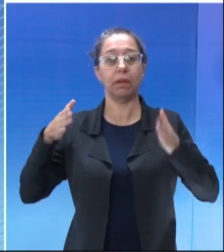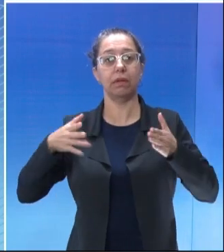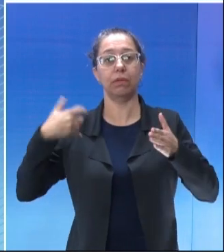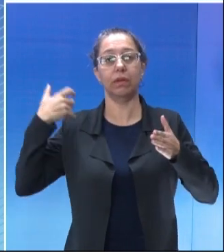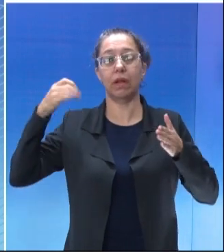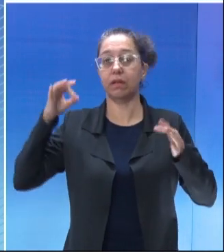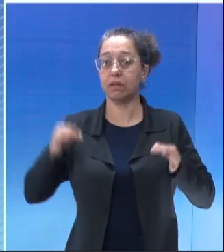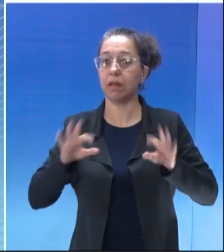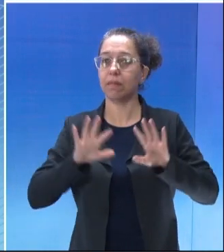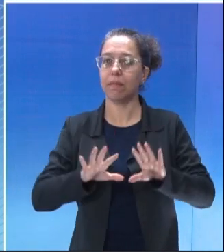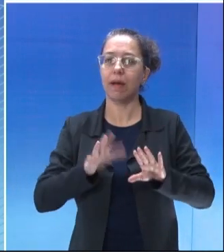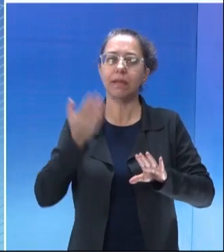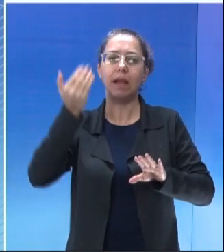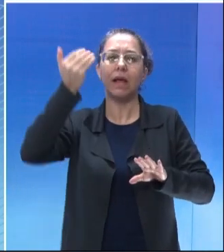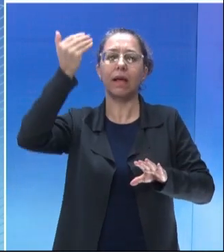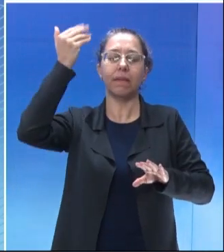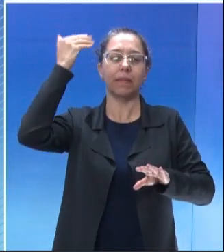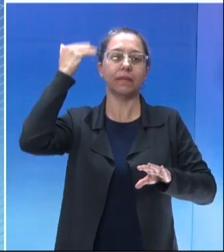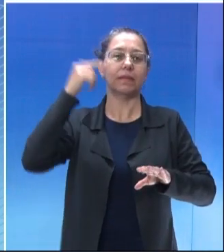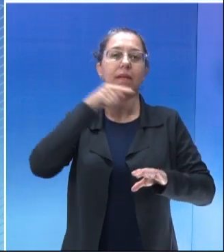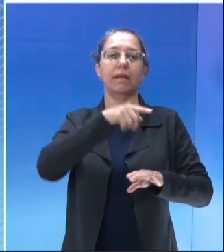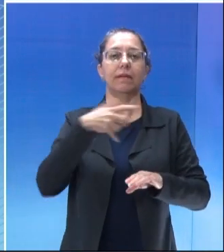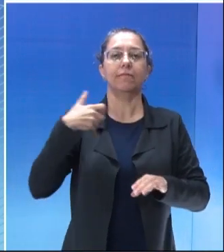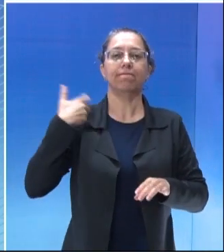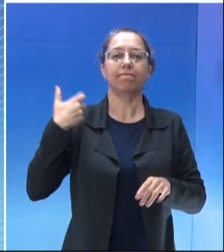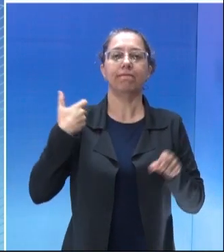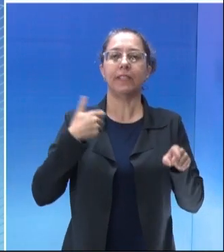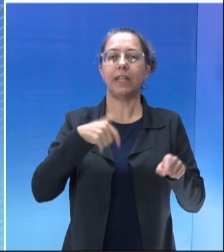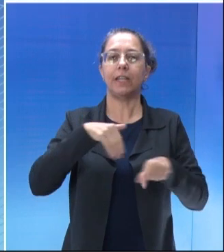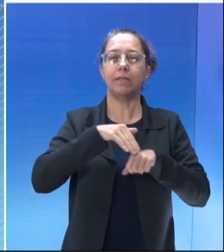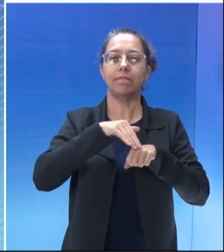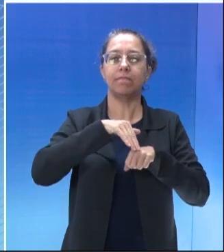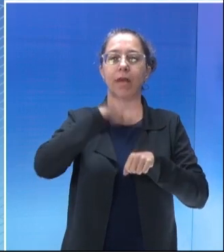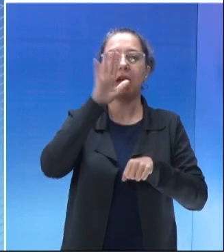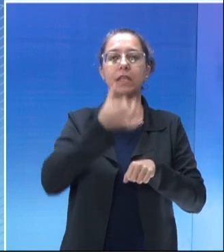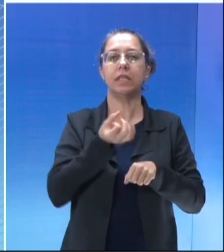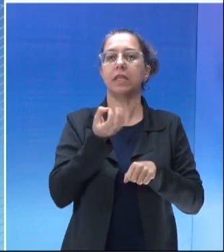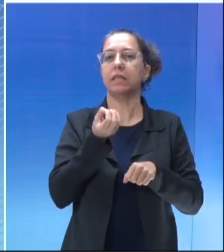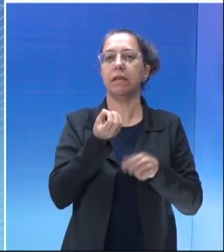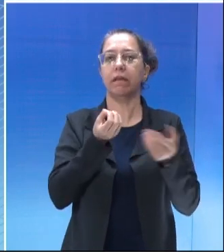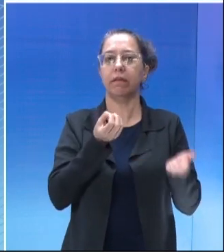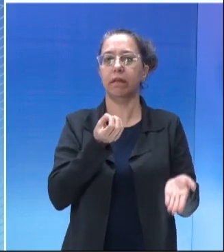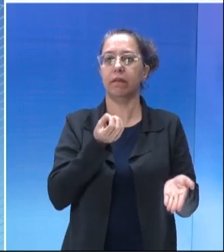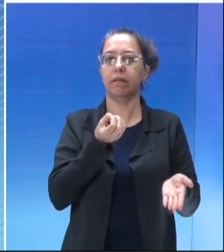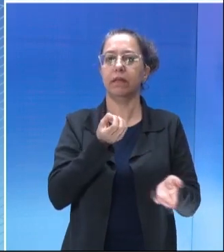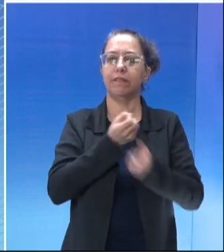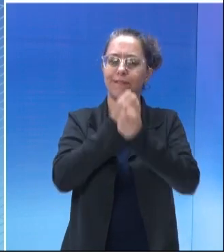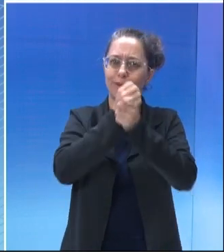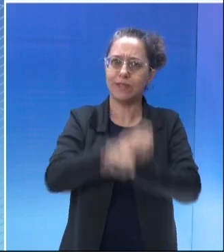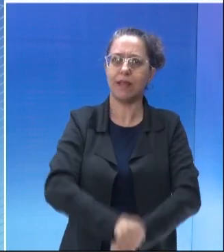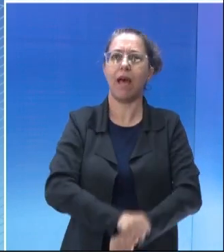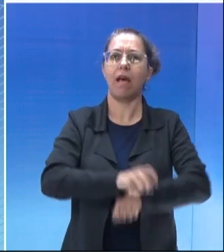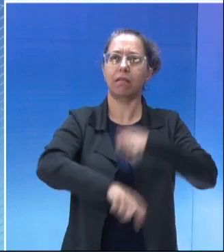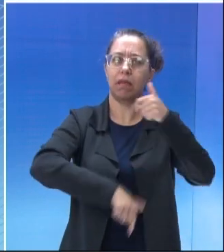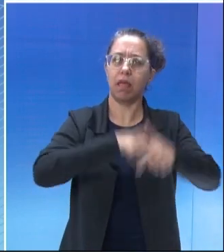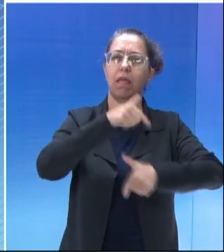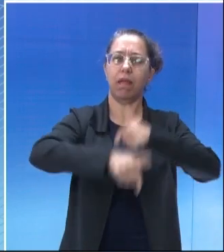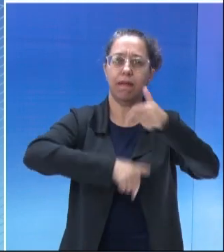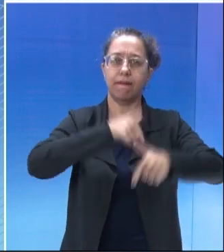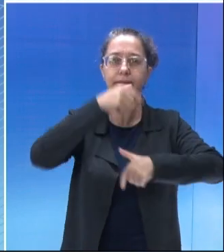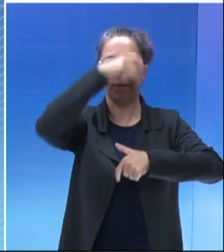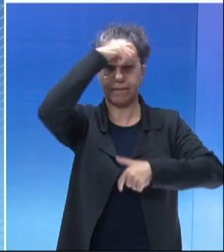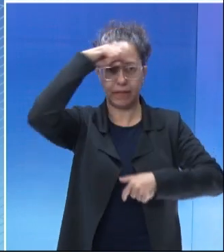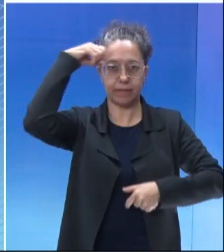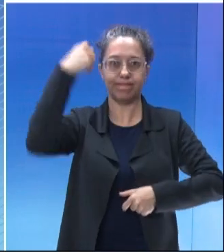época pessoas que trabalham com serviços pesados, forçados, na agricultura. Então, a partir dos